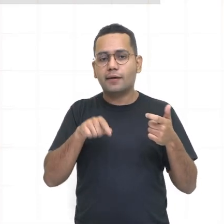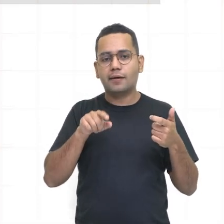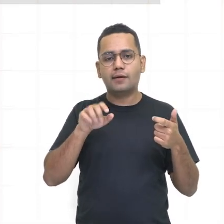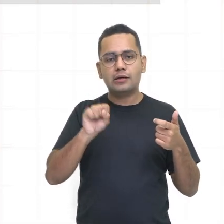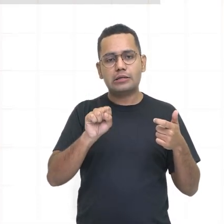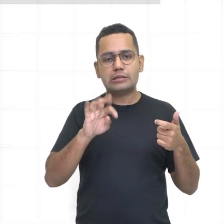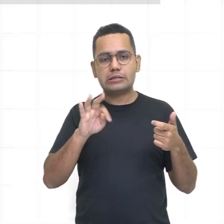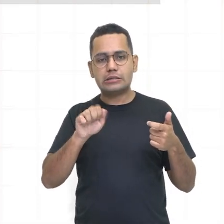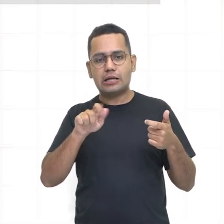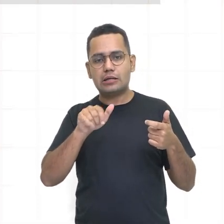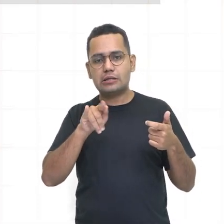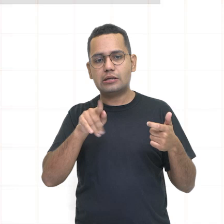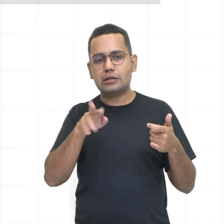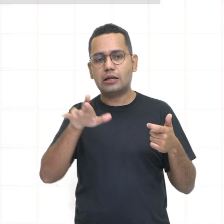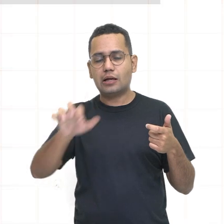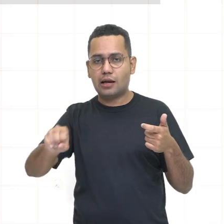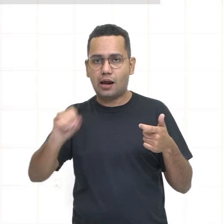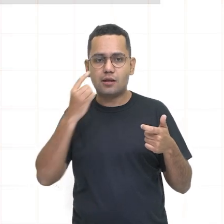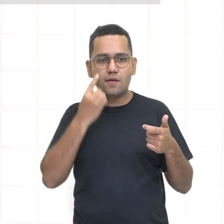1942 a